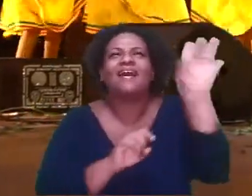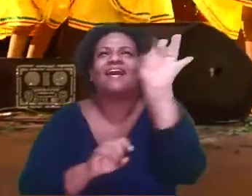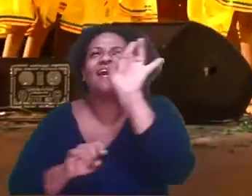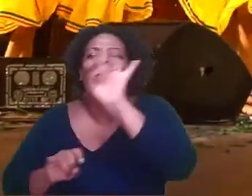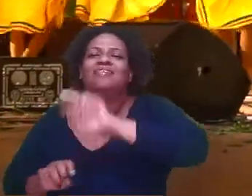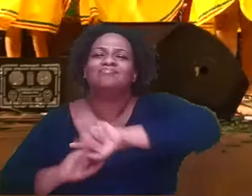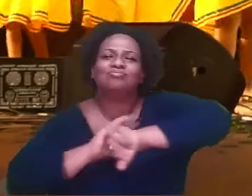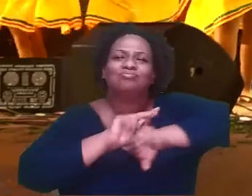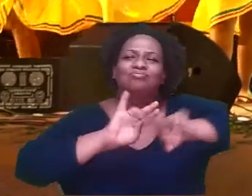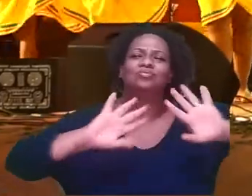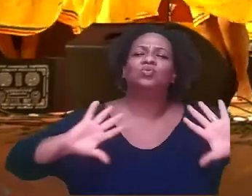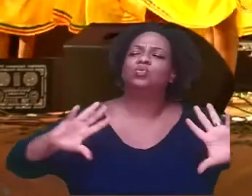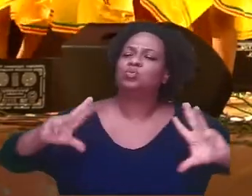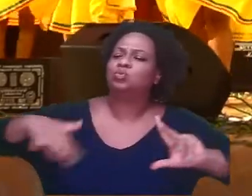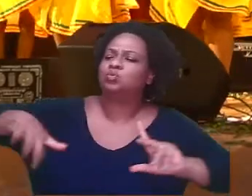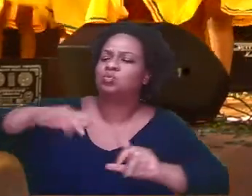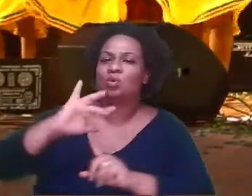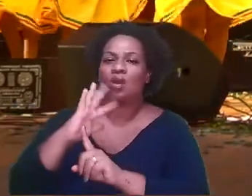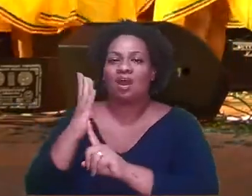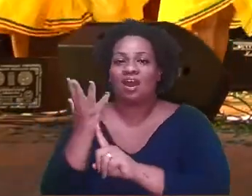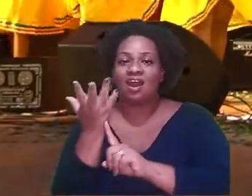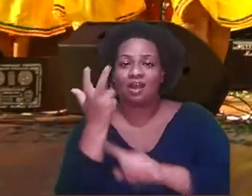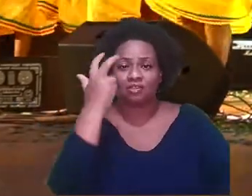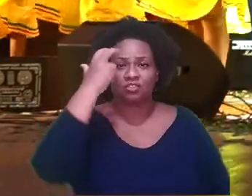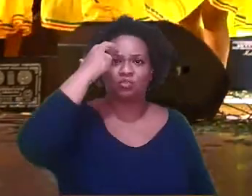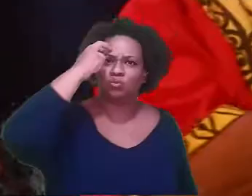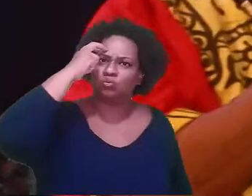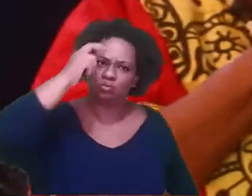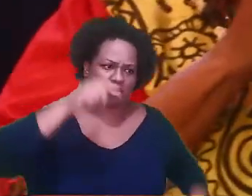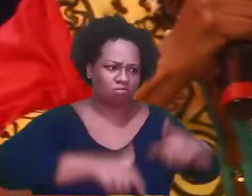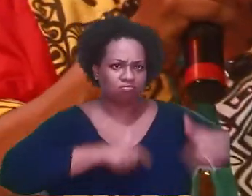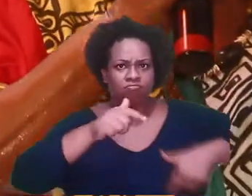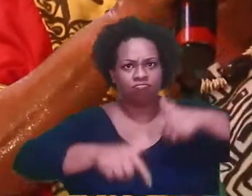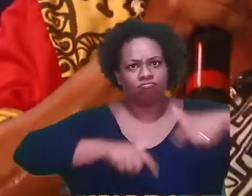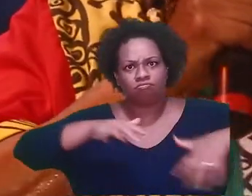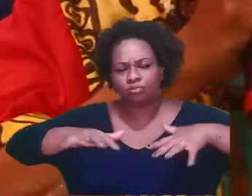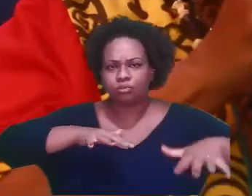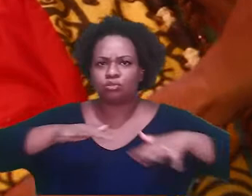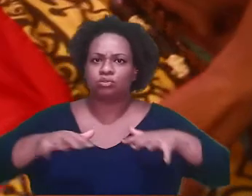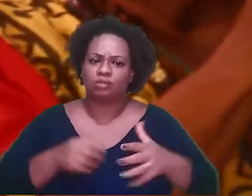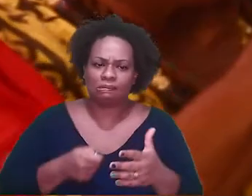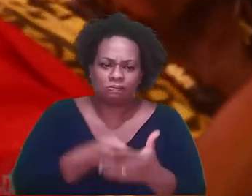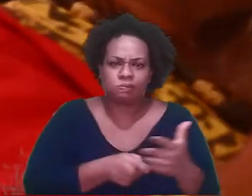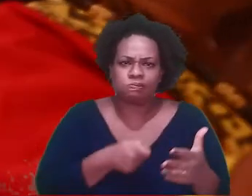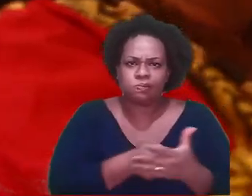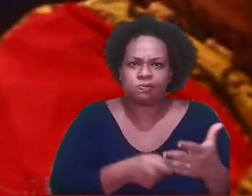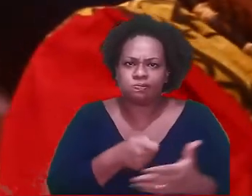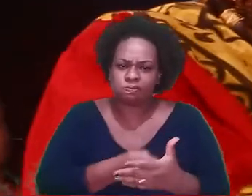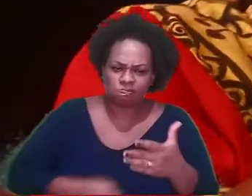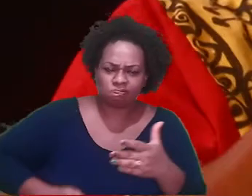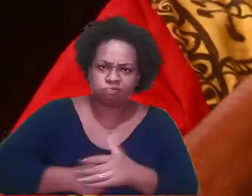Toda a cadeia produtiva da cultura foi mobilizada para que essa lei pudesse